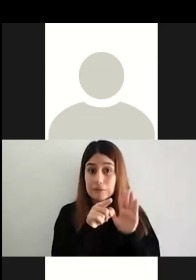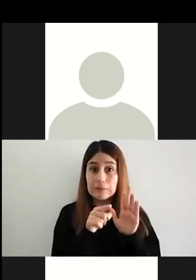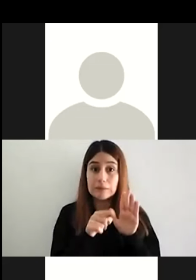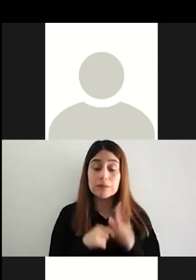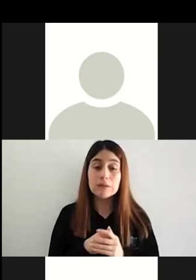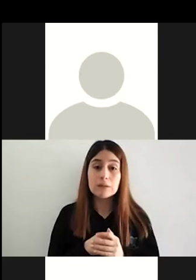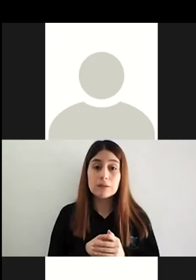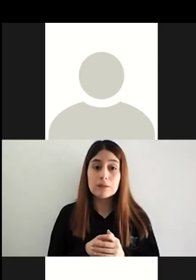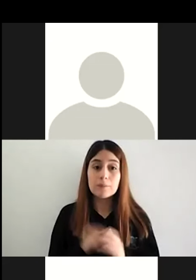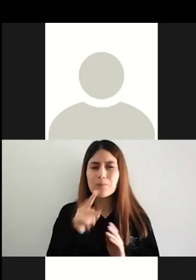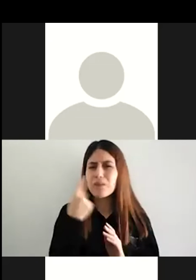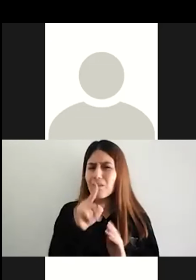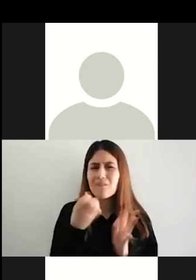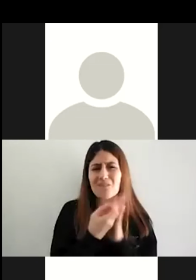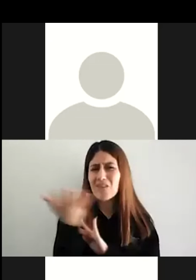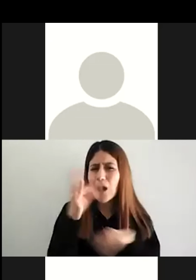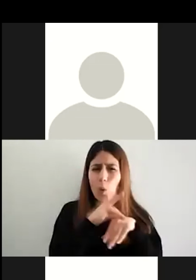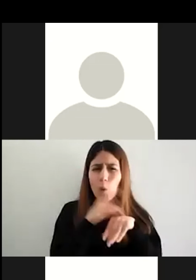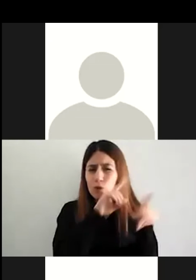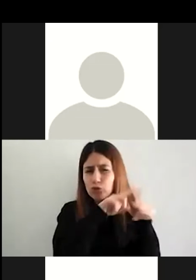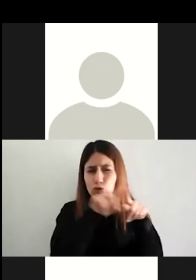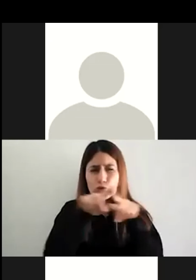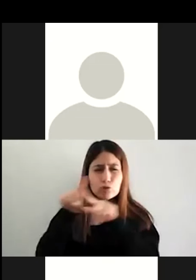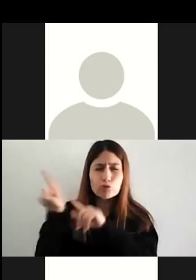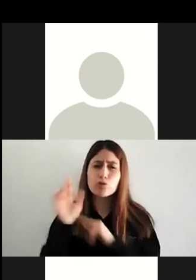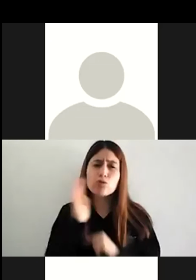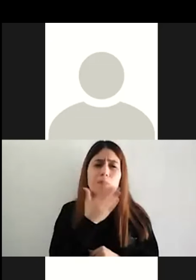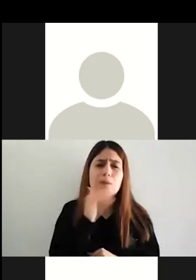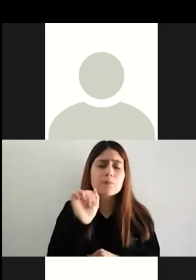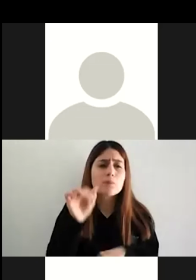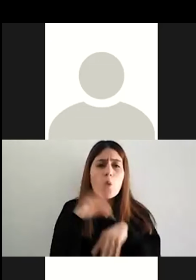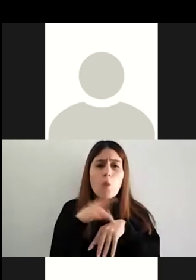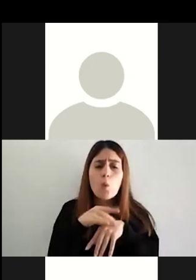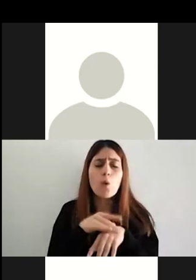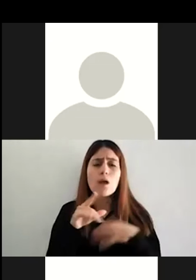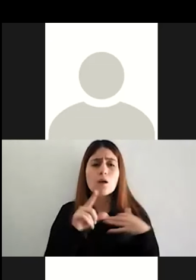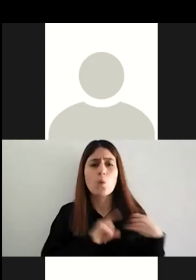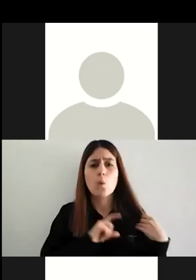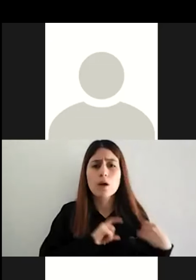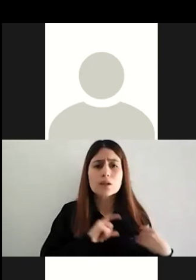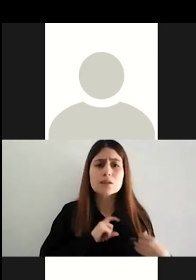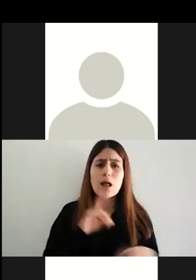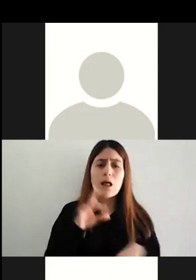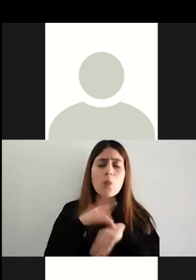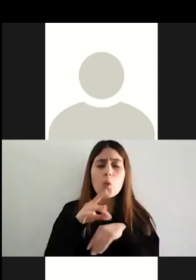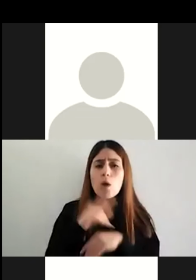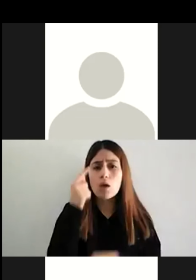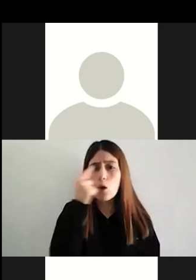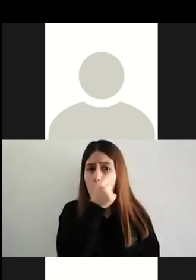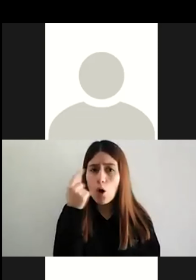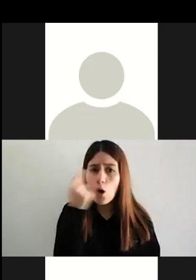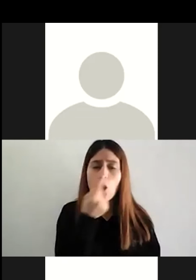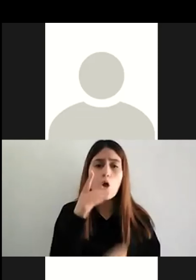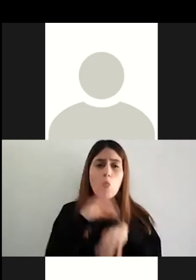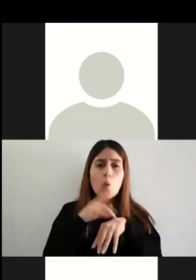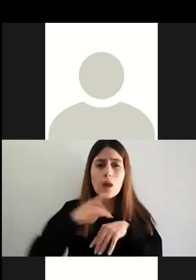têm um largo espectro de atuação, variando entre doenças cardíacas, doenças oftalmológicas,